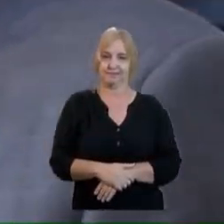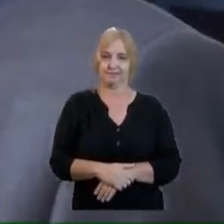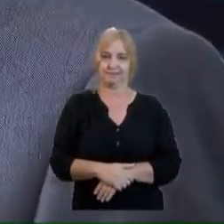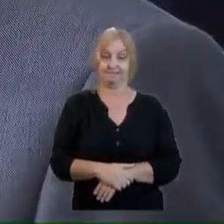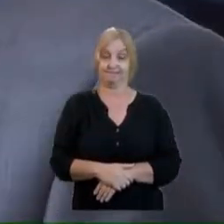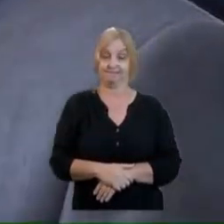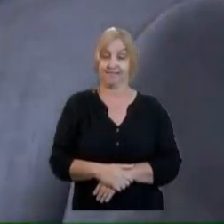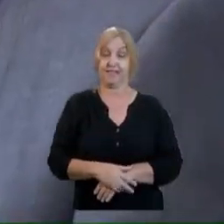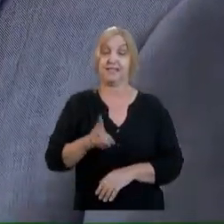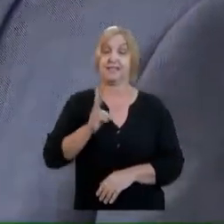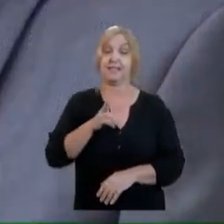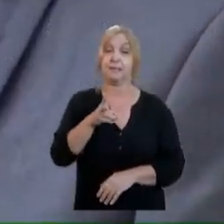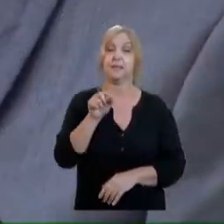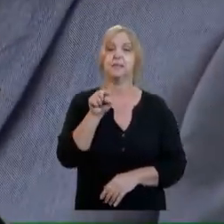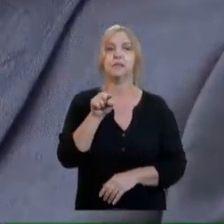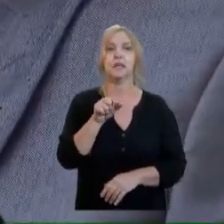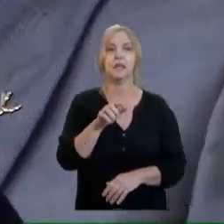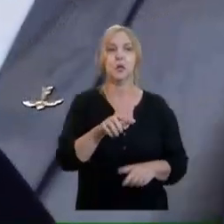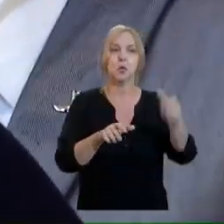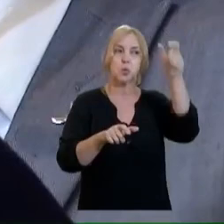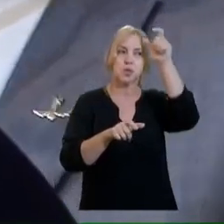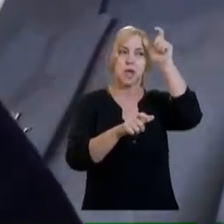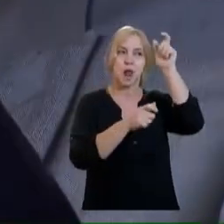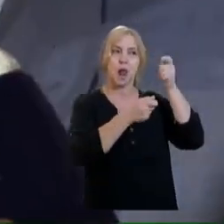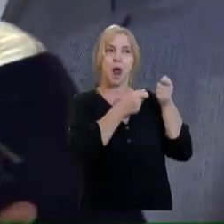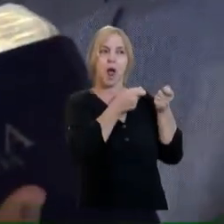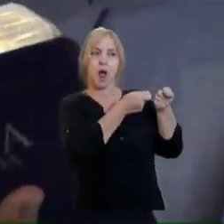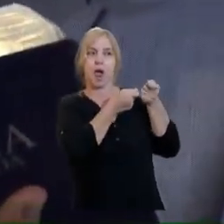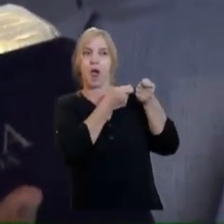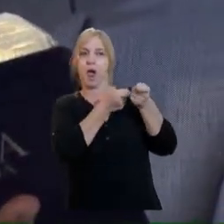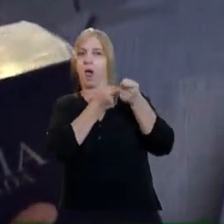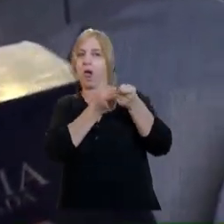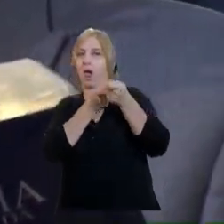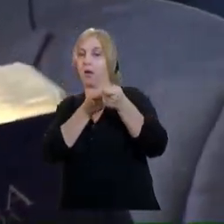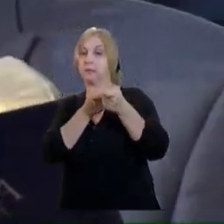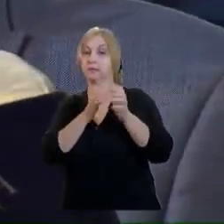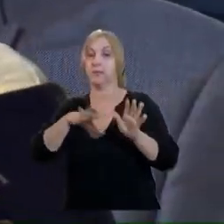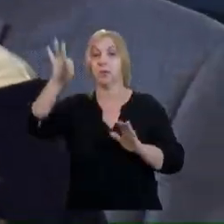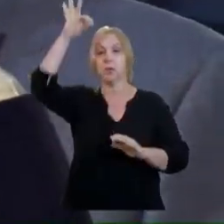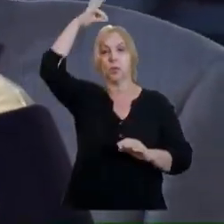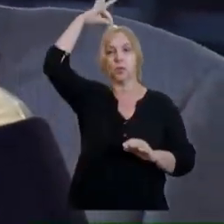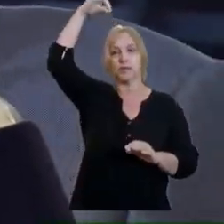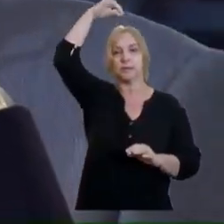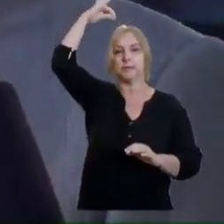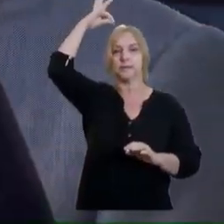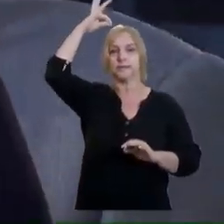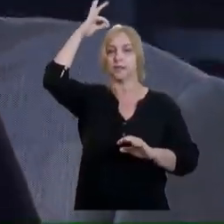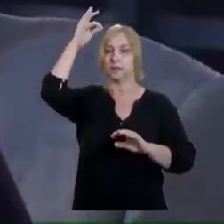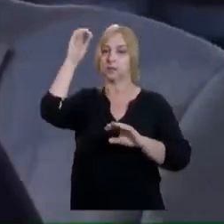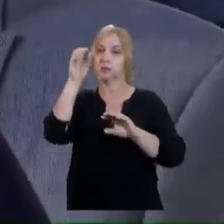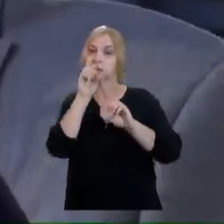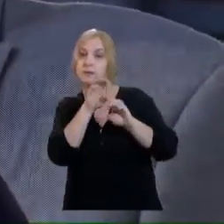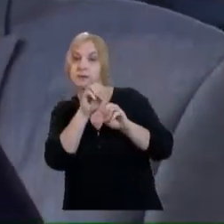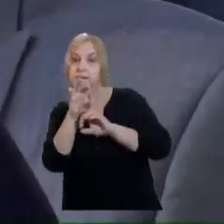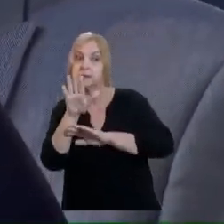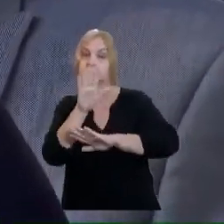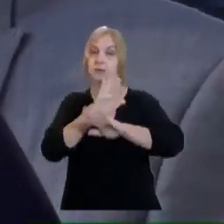Todas as vezes que você é tentado pelo diabo, o Espírito Santo traz um alerta para você.